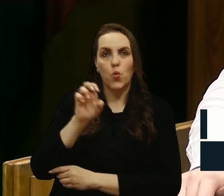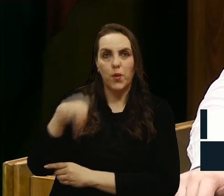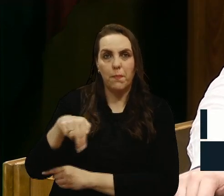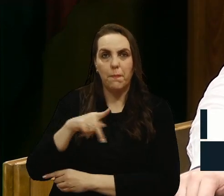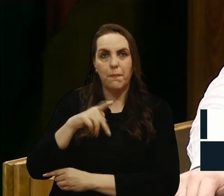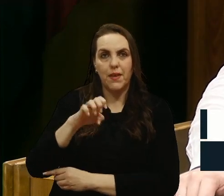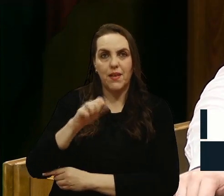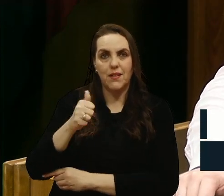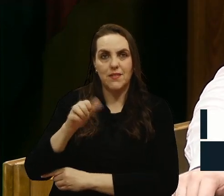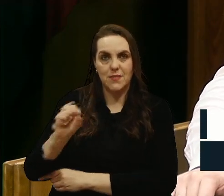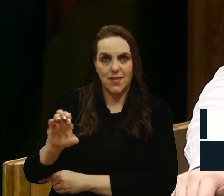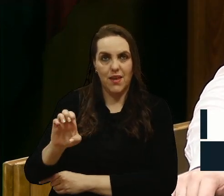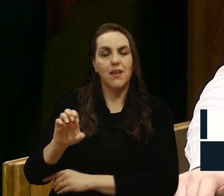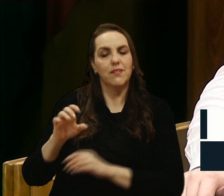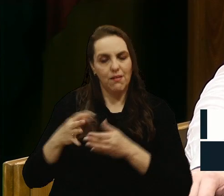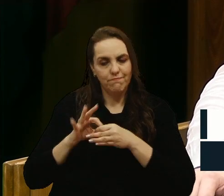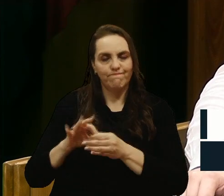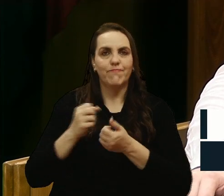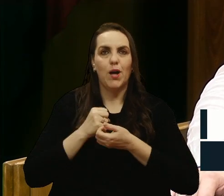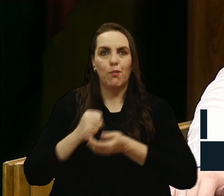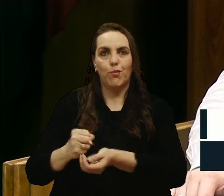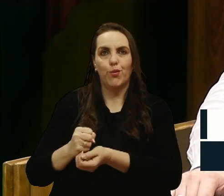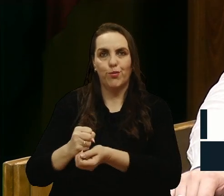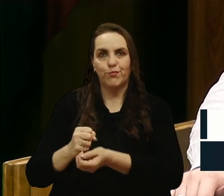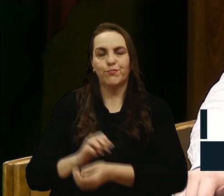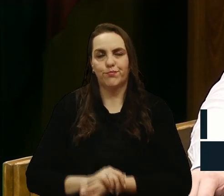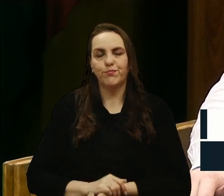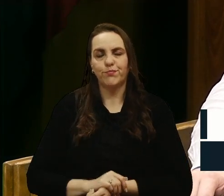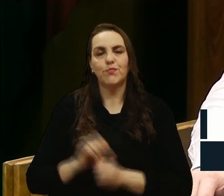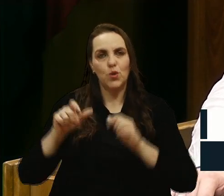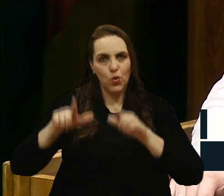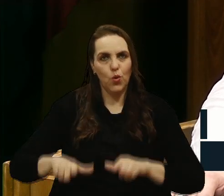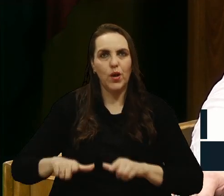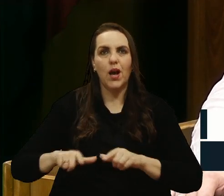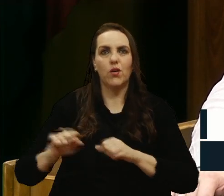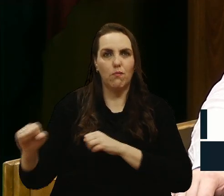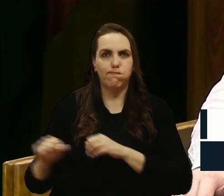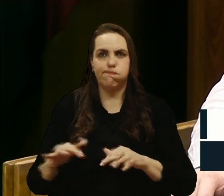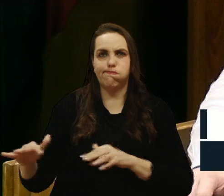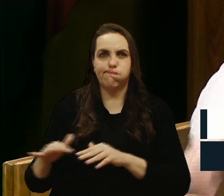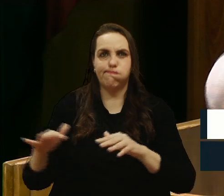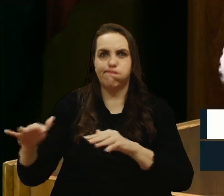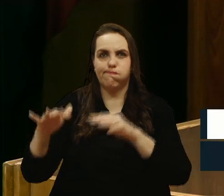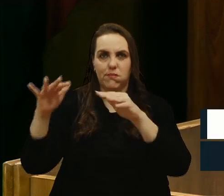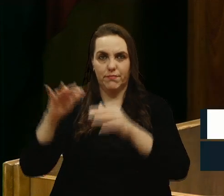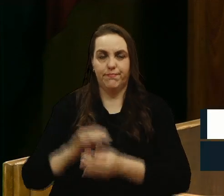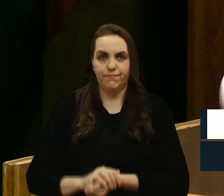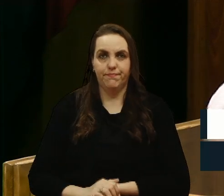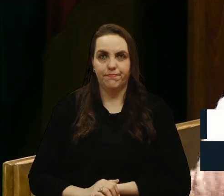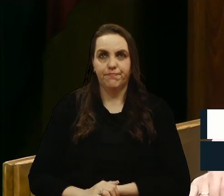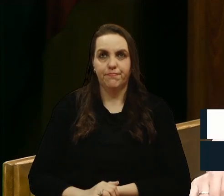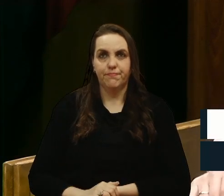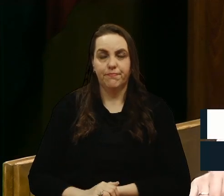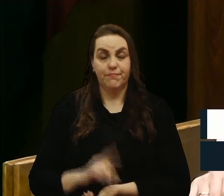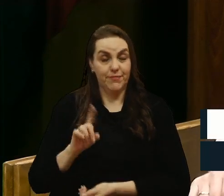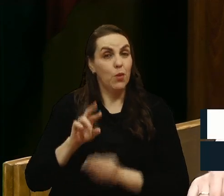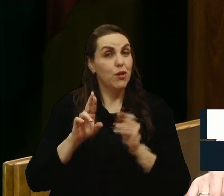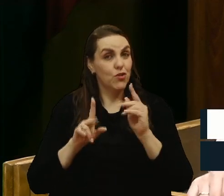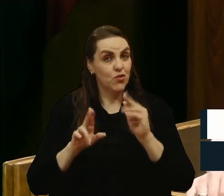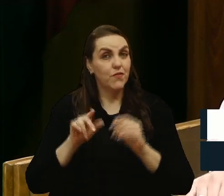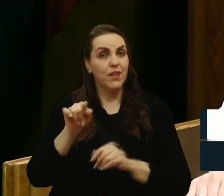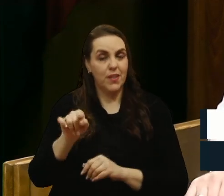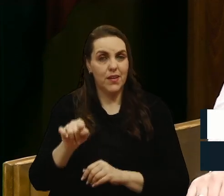que estavam lá abraçando o local que ia ser inundado. Tem uma diferença, vereador Capitão